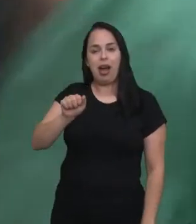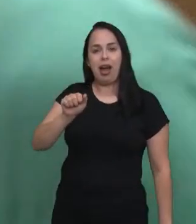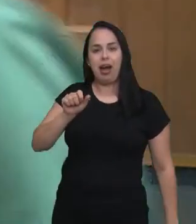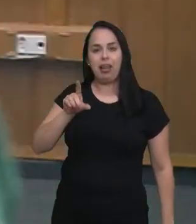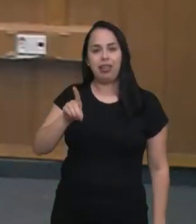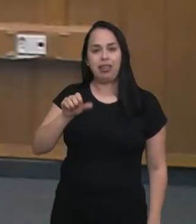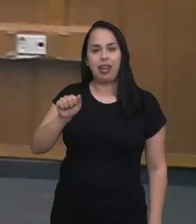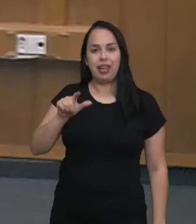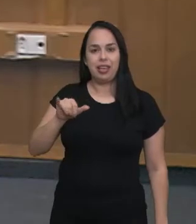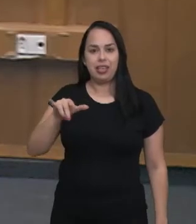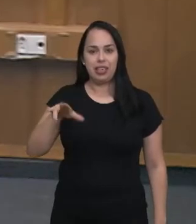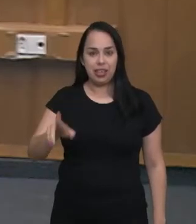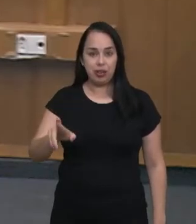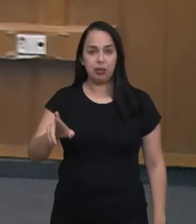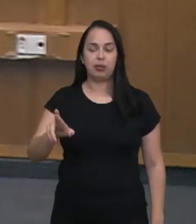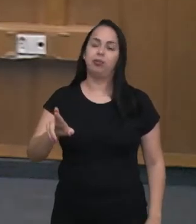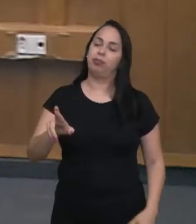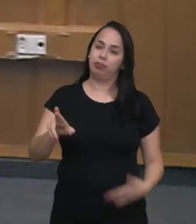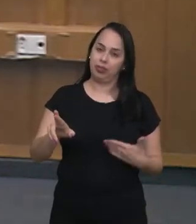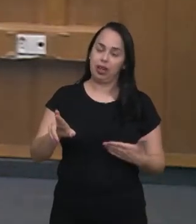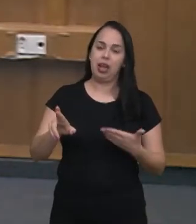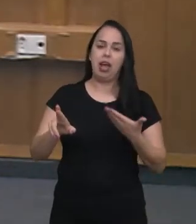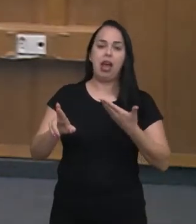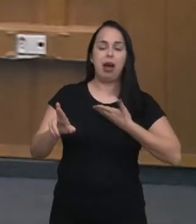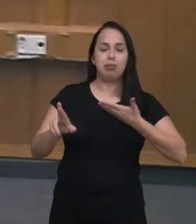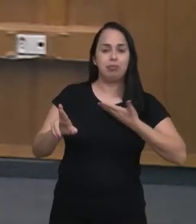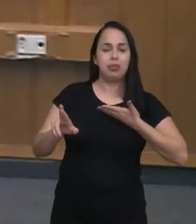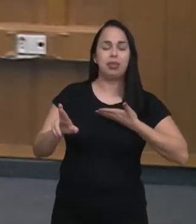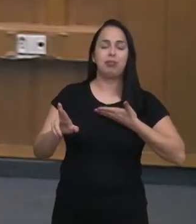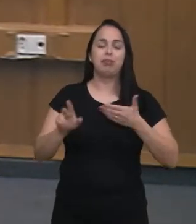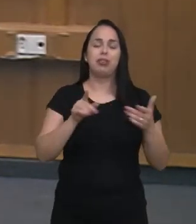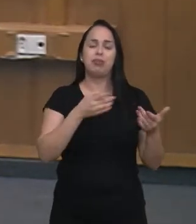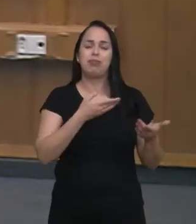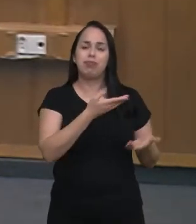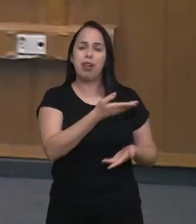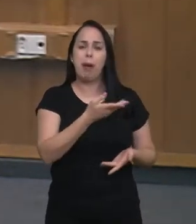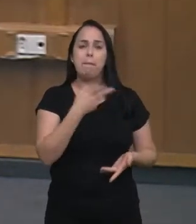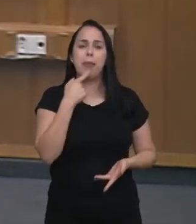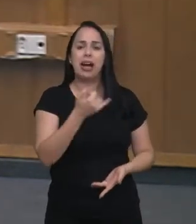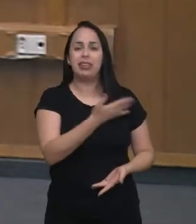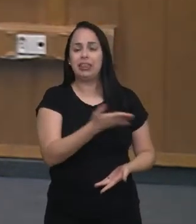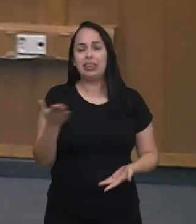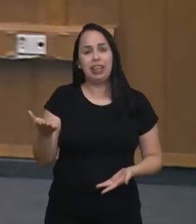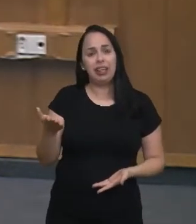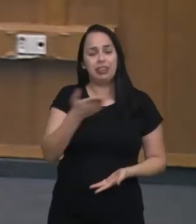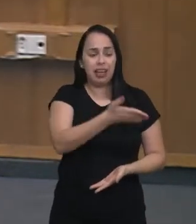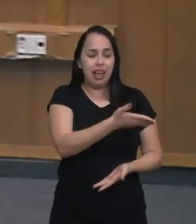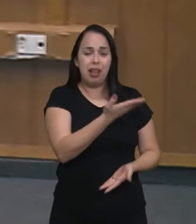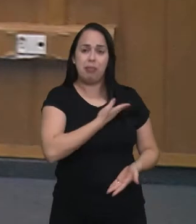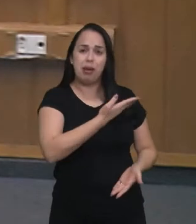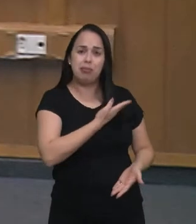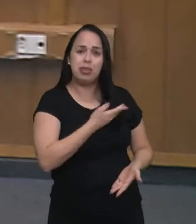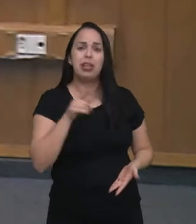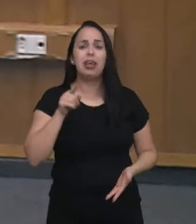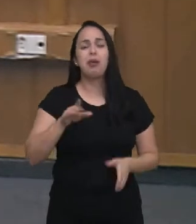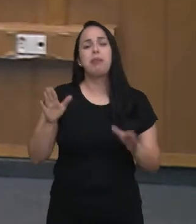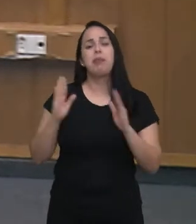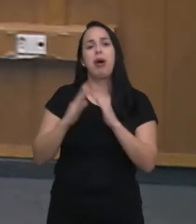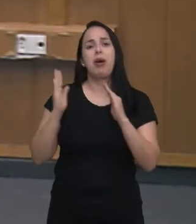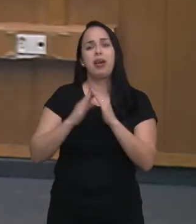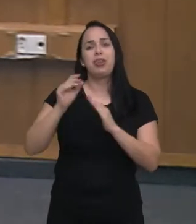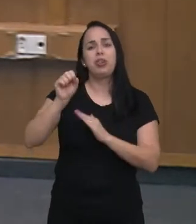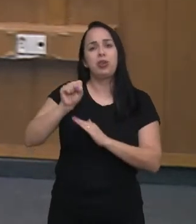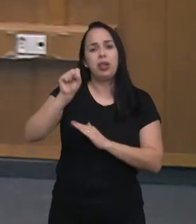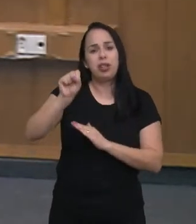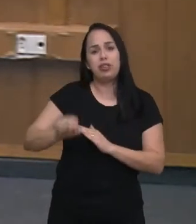Silva, pai do Danil, grande amigo meu parceiro, meu amigo, lá da região sul, lá da tua